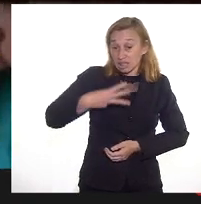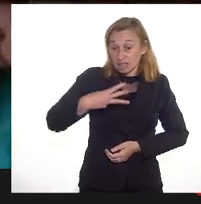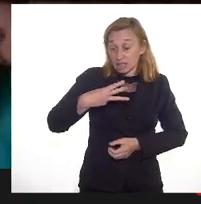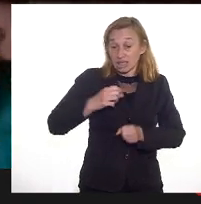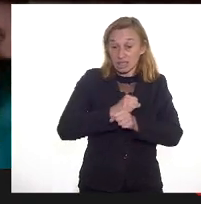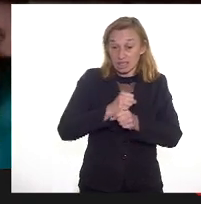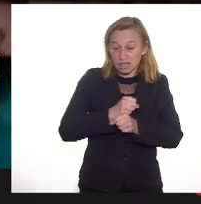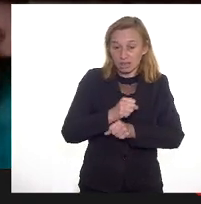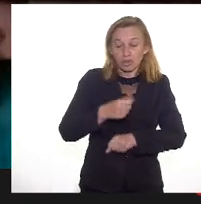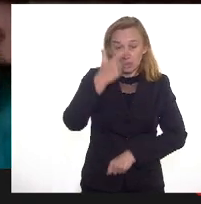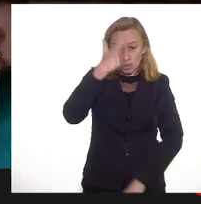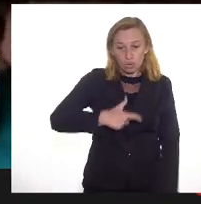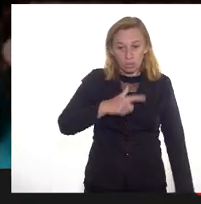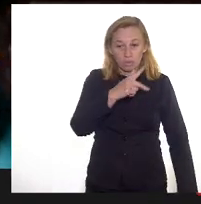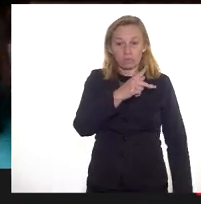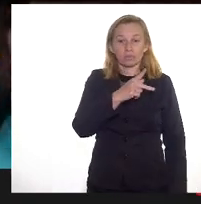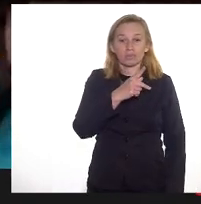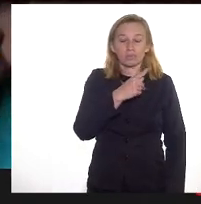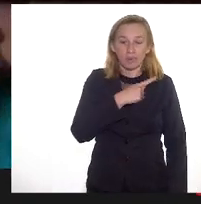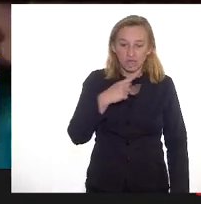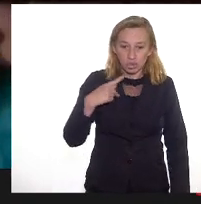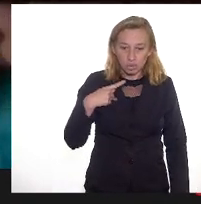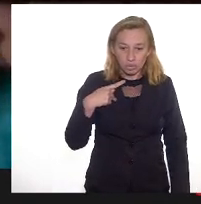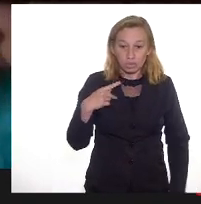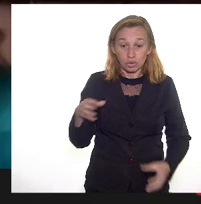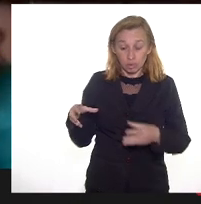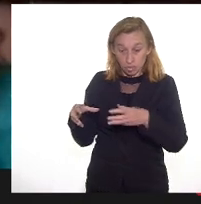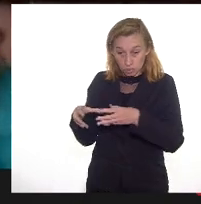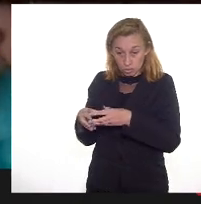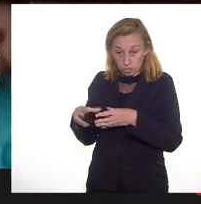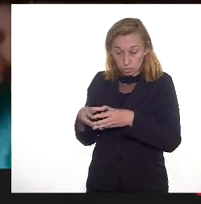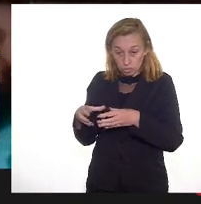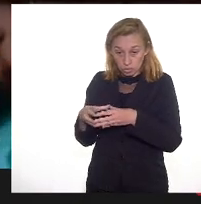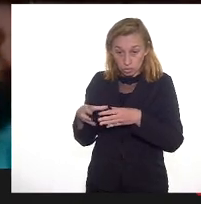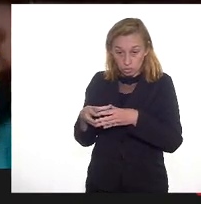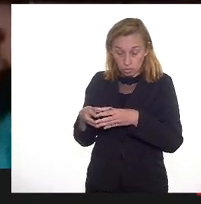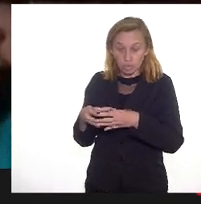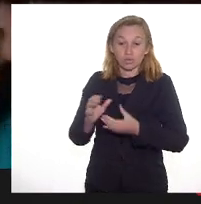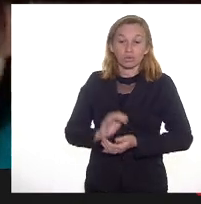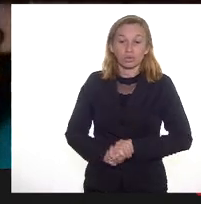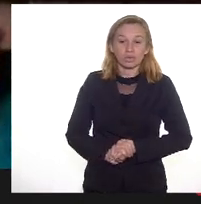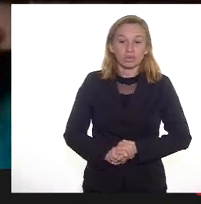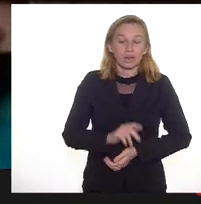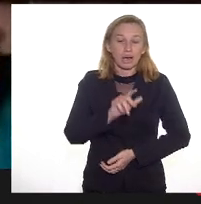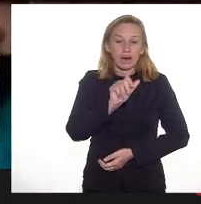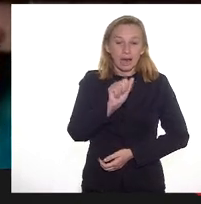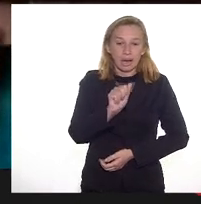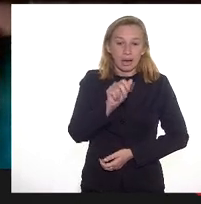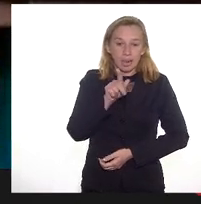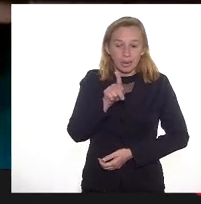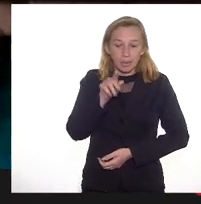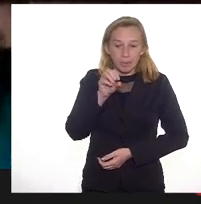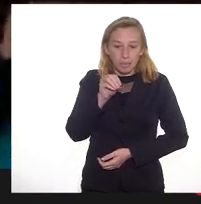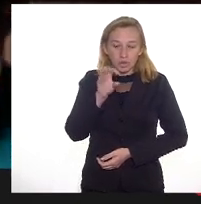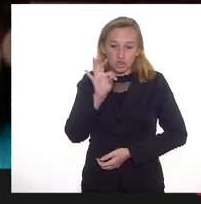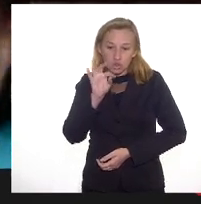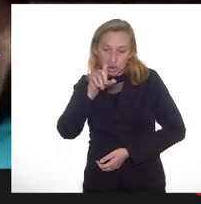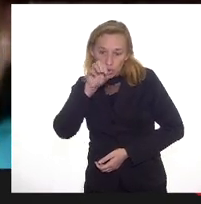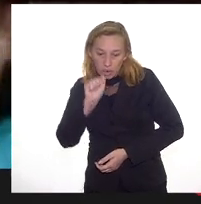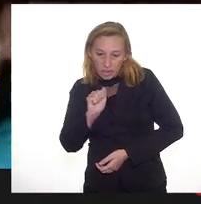sou pastora evangélica de uma comunidade de fé chamada Comunidade Apostólica Cristã de